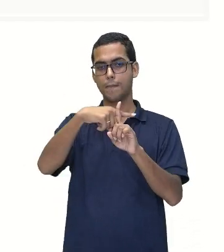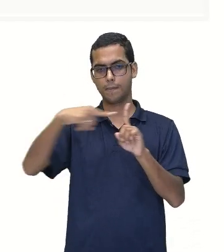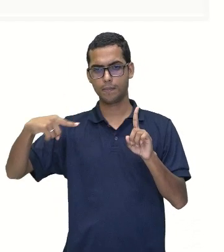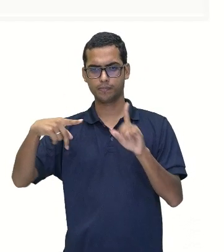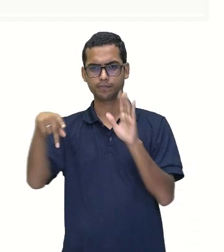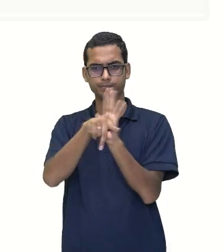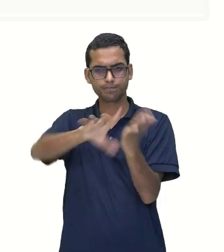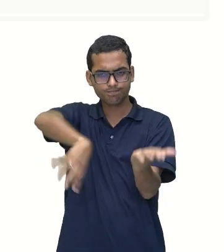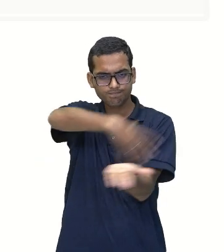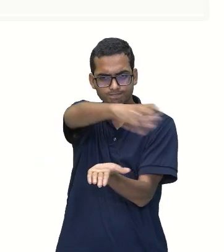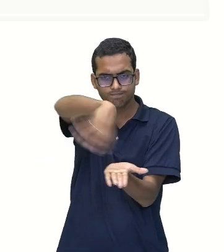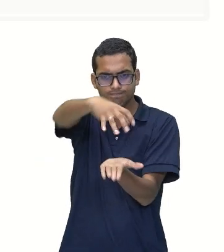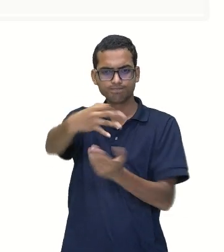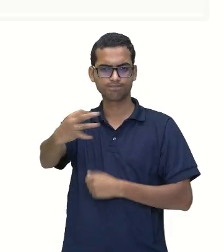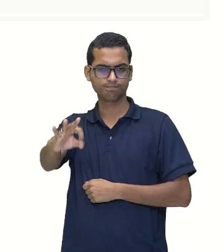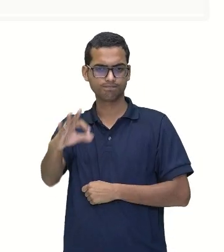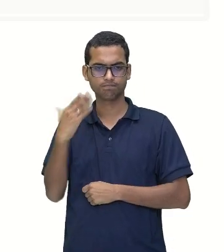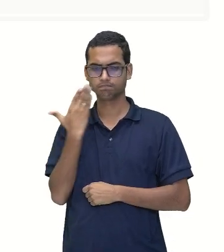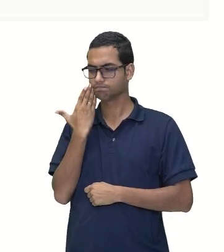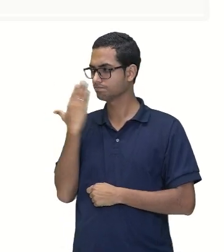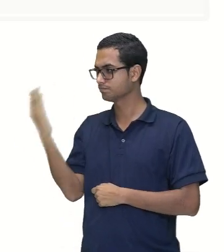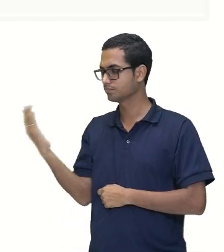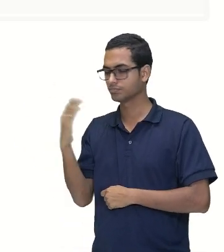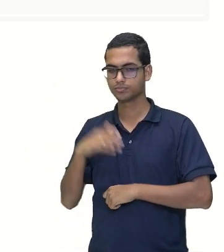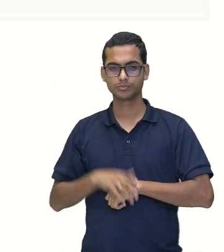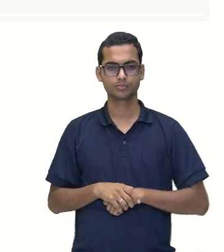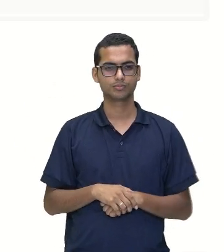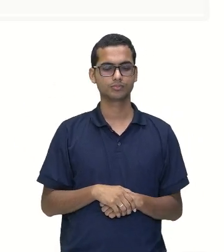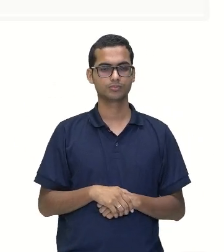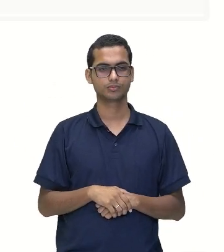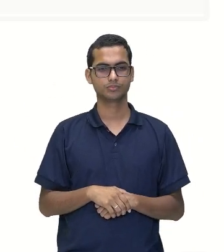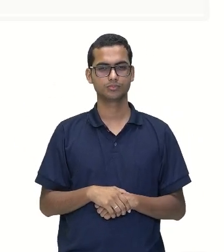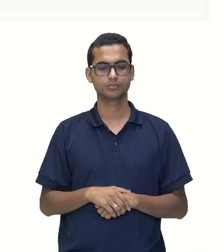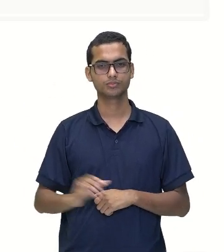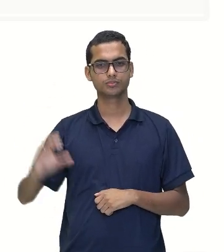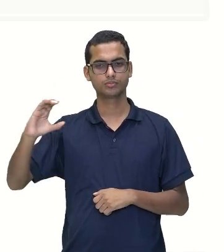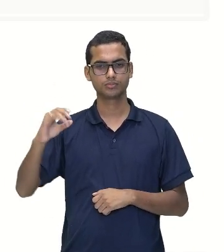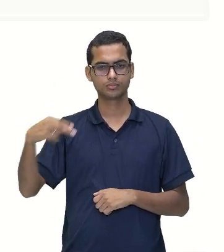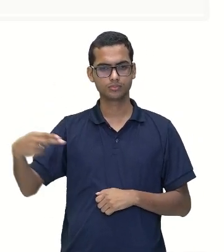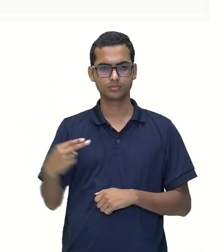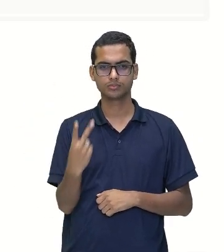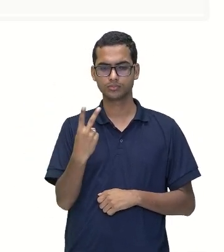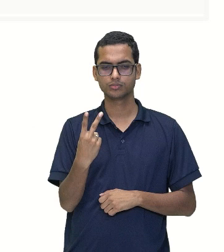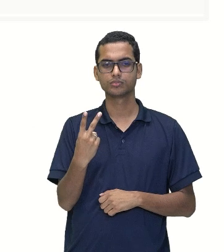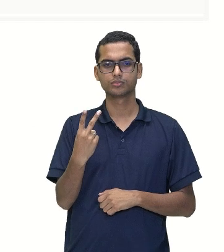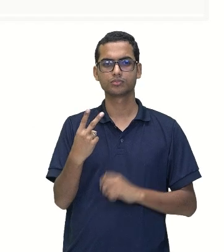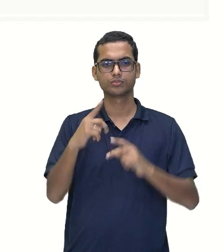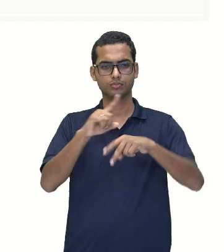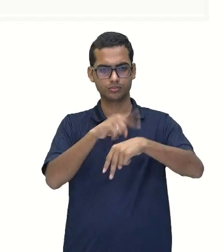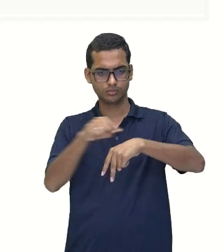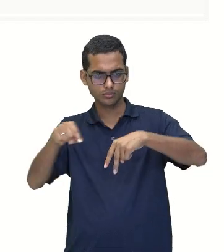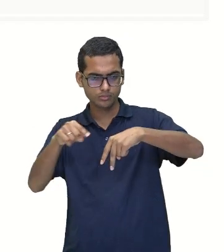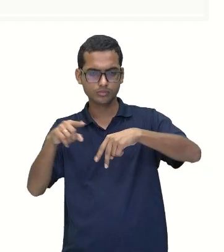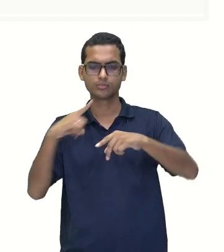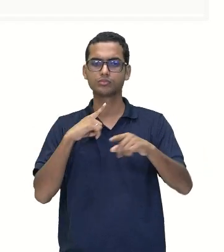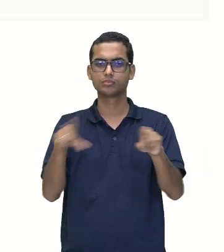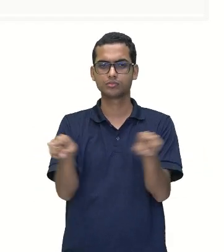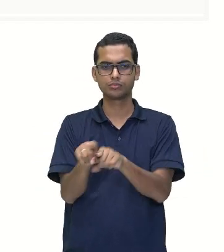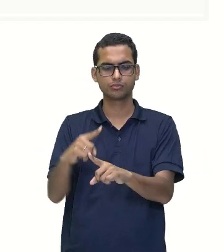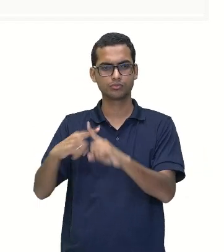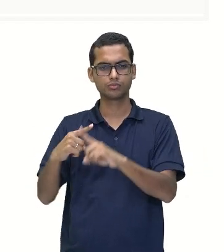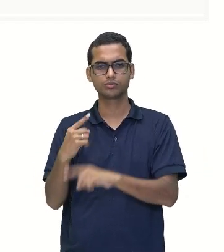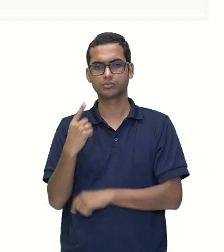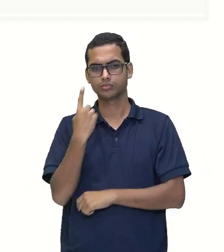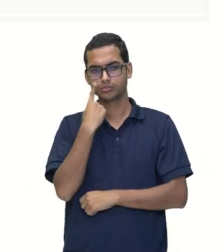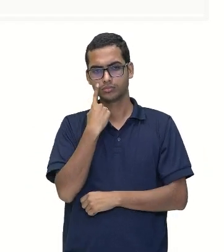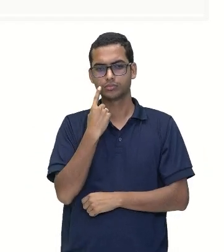Então vai ficar assim, ó. Comprimento é igual a 2 vezes o valor de π vezes o valor de r. Comprimento é igual